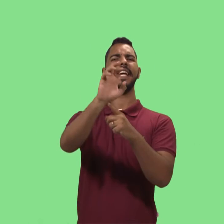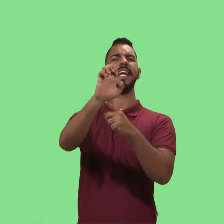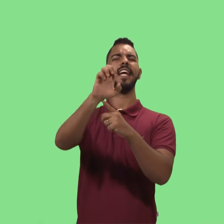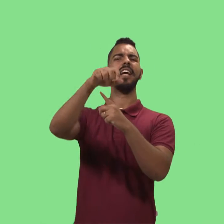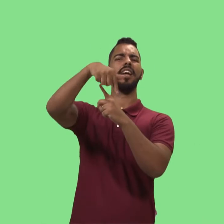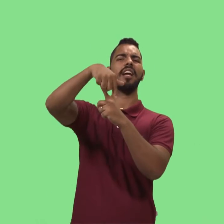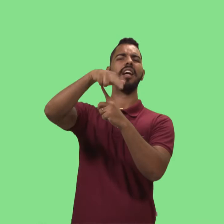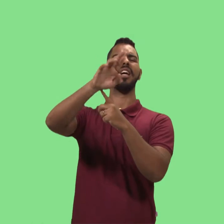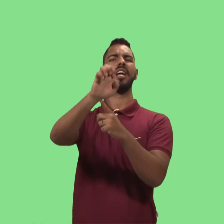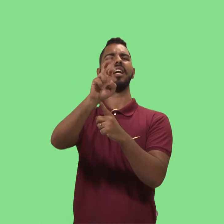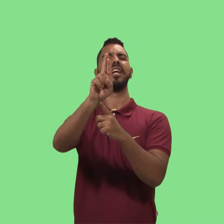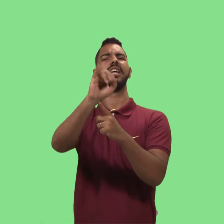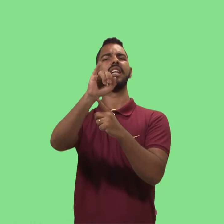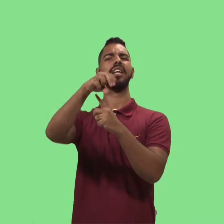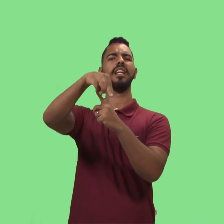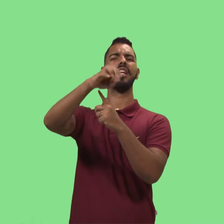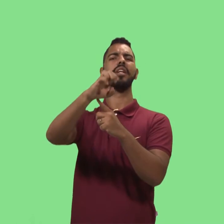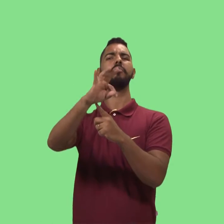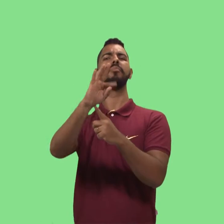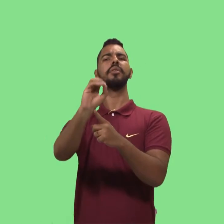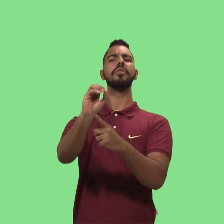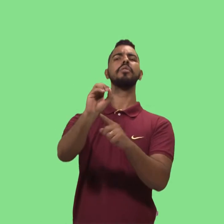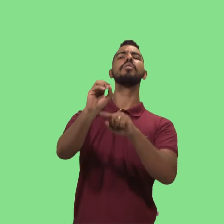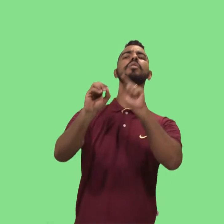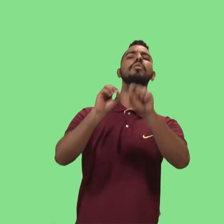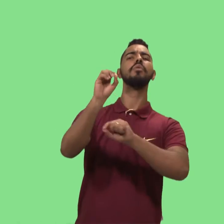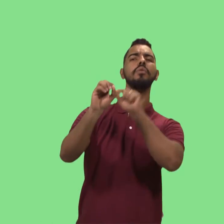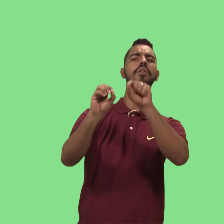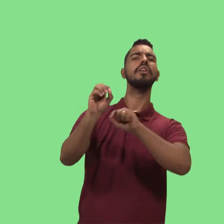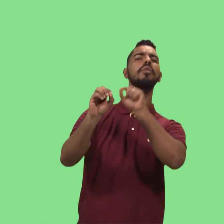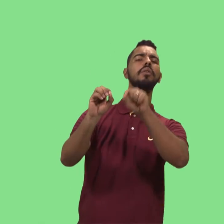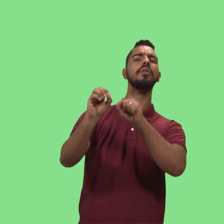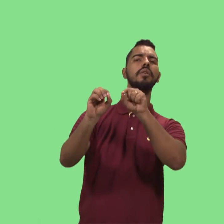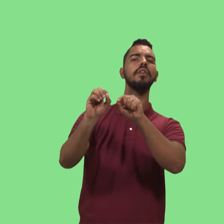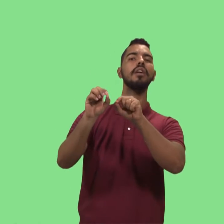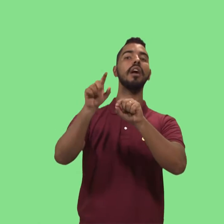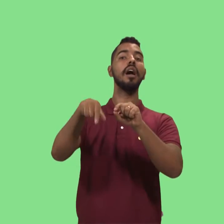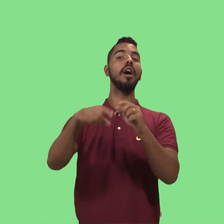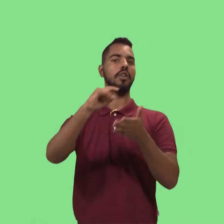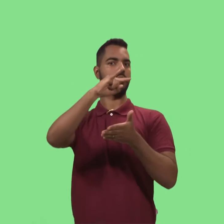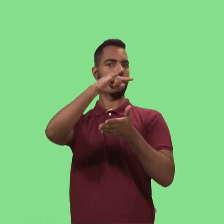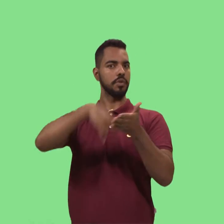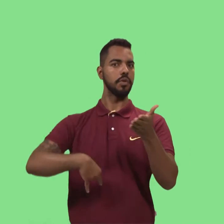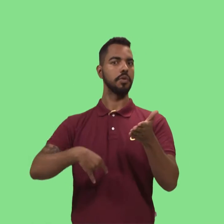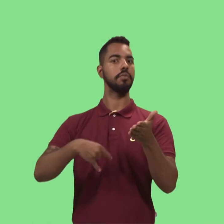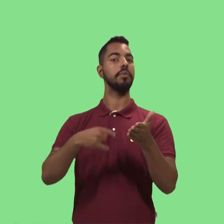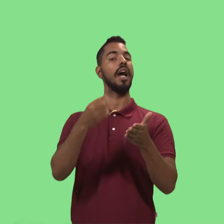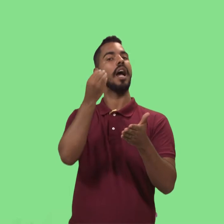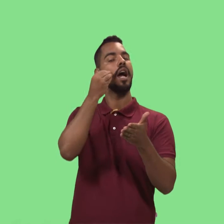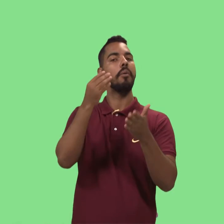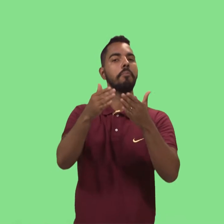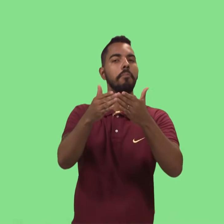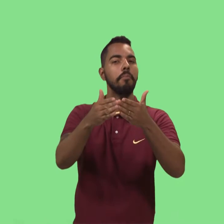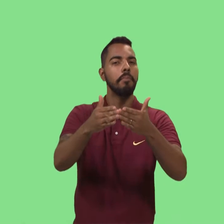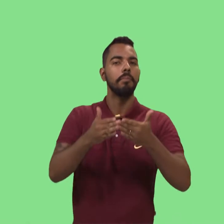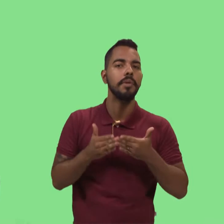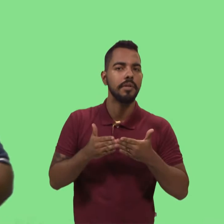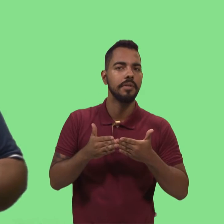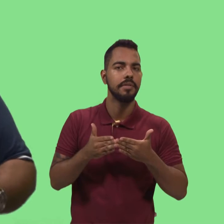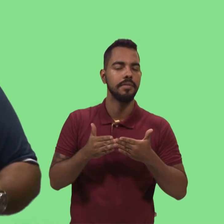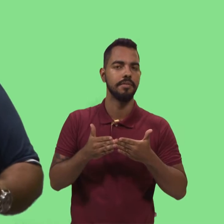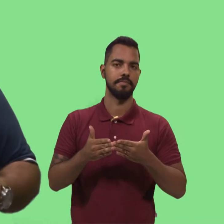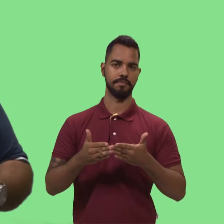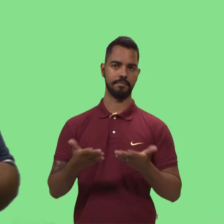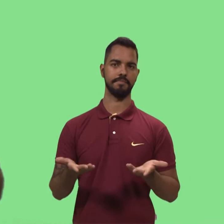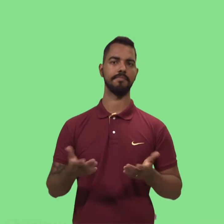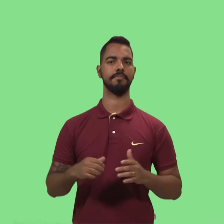expressa e trata-se de um documento utilizado quando se pretende pedir, solicitar ou requerer algo.